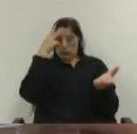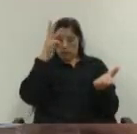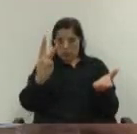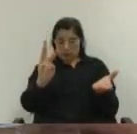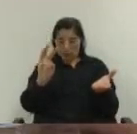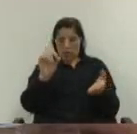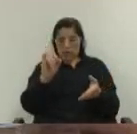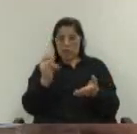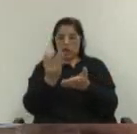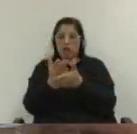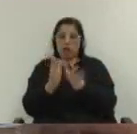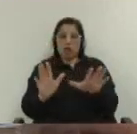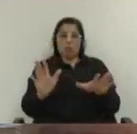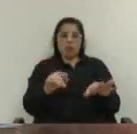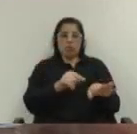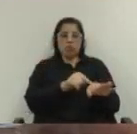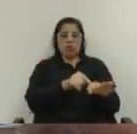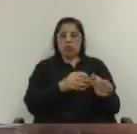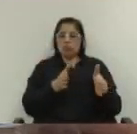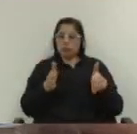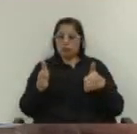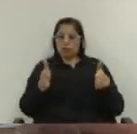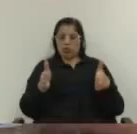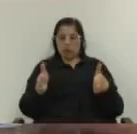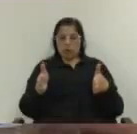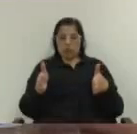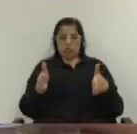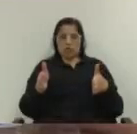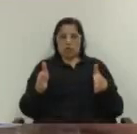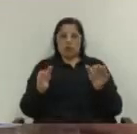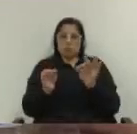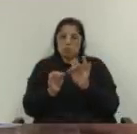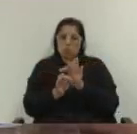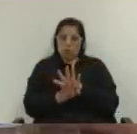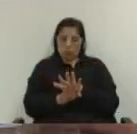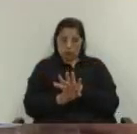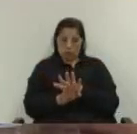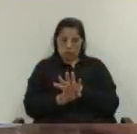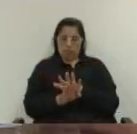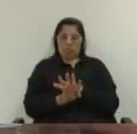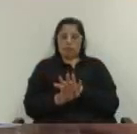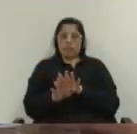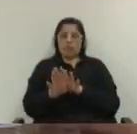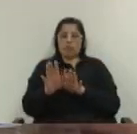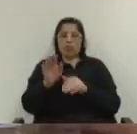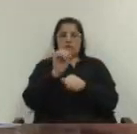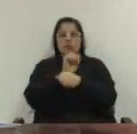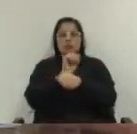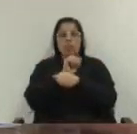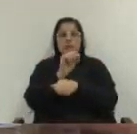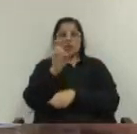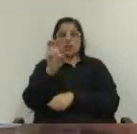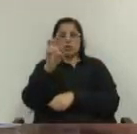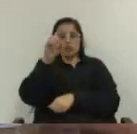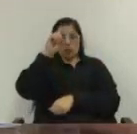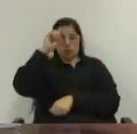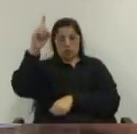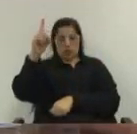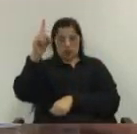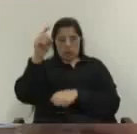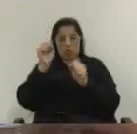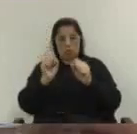processante emitirá parecer dentro em 5 dias, opinando pelo prosseguimento ou arquivamento da